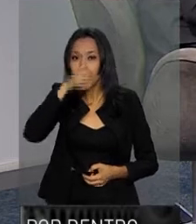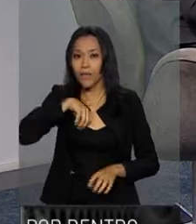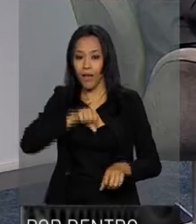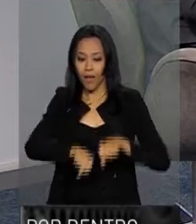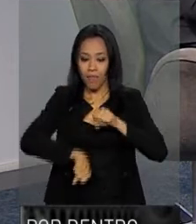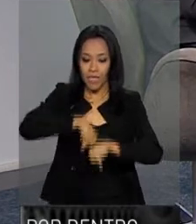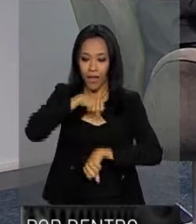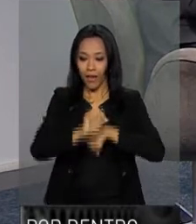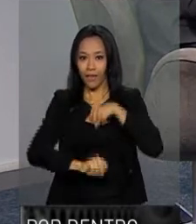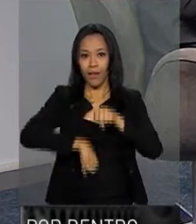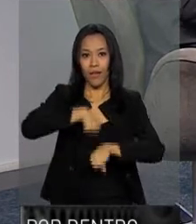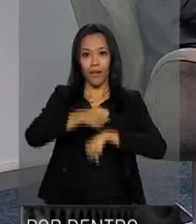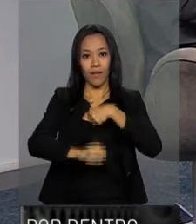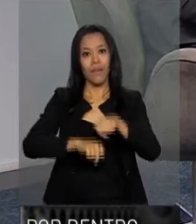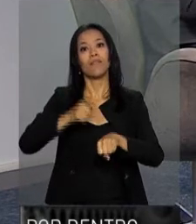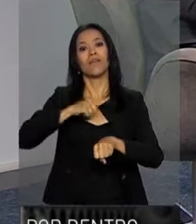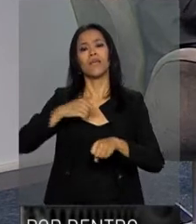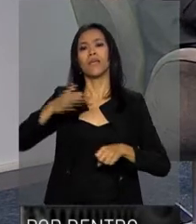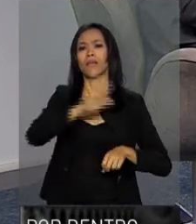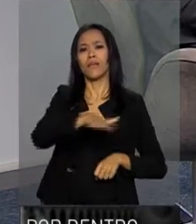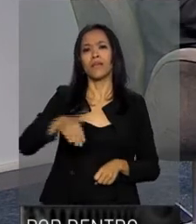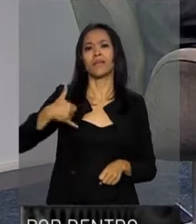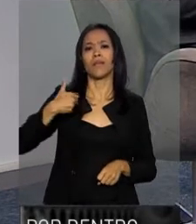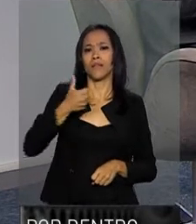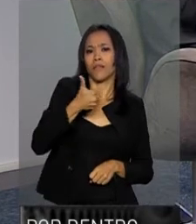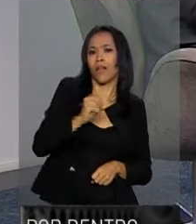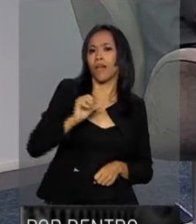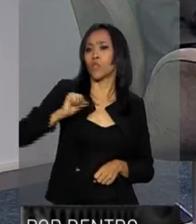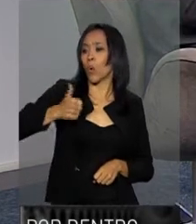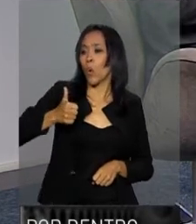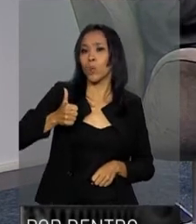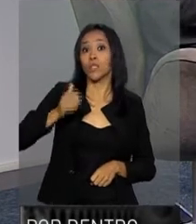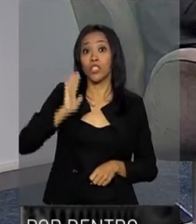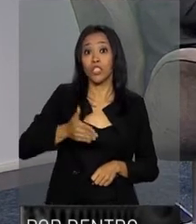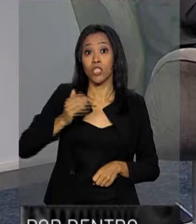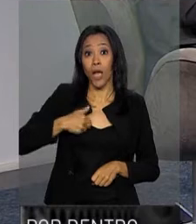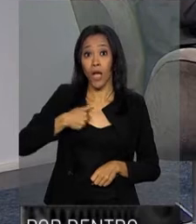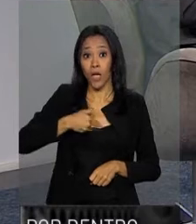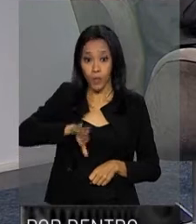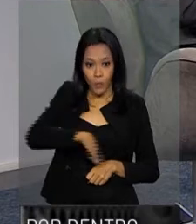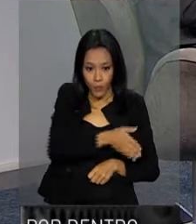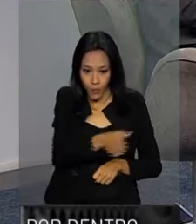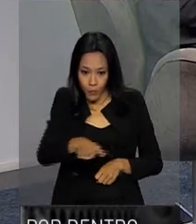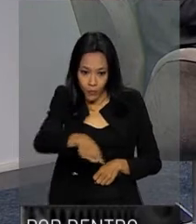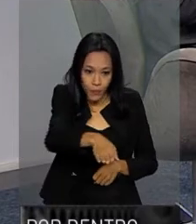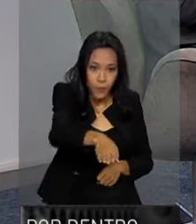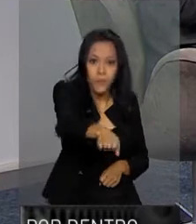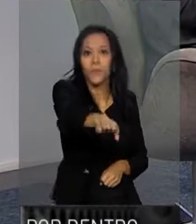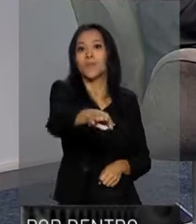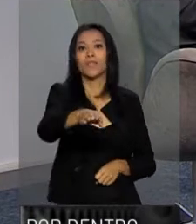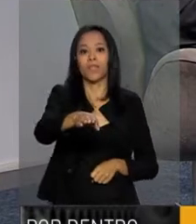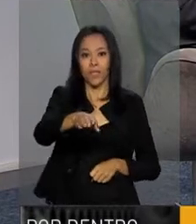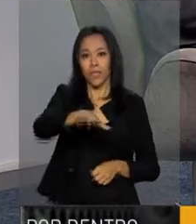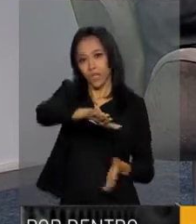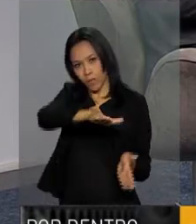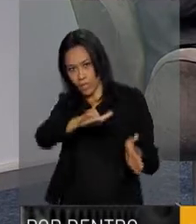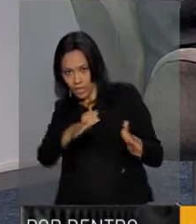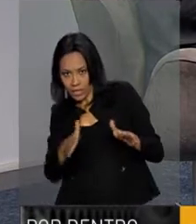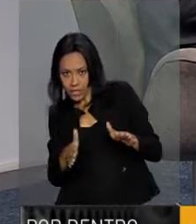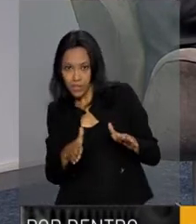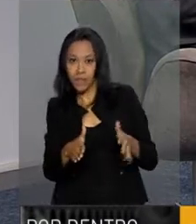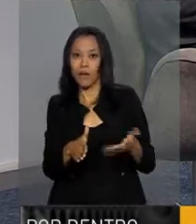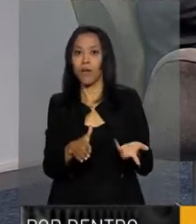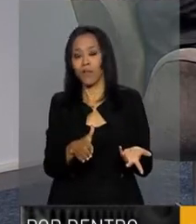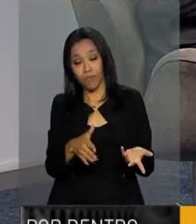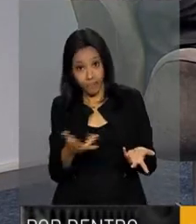e crianças de 10 11 anos de idade já girando na pista é uma pista com inclinação grande